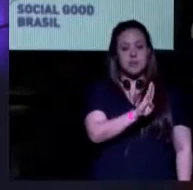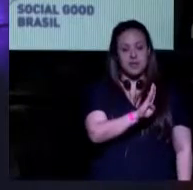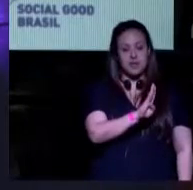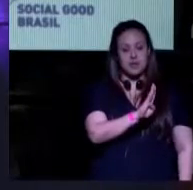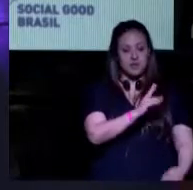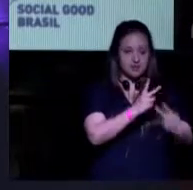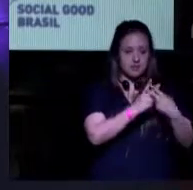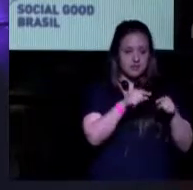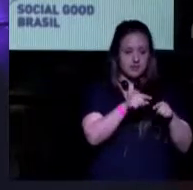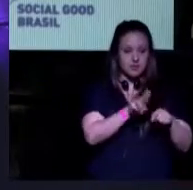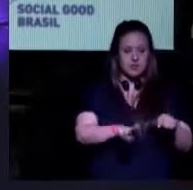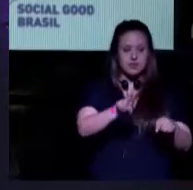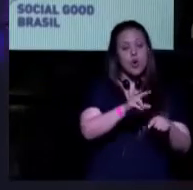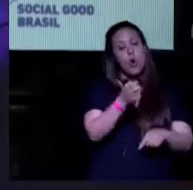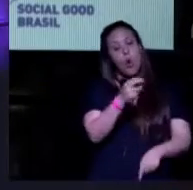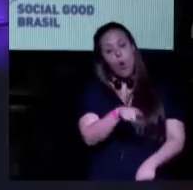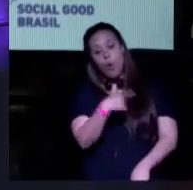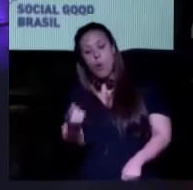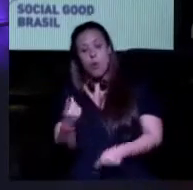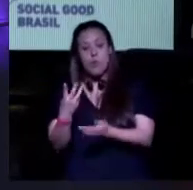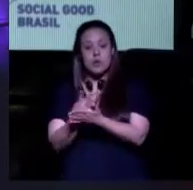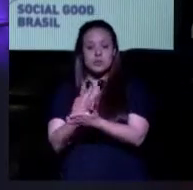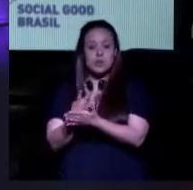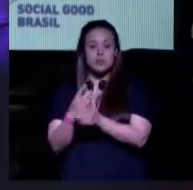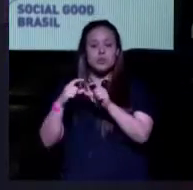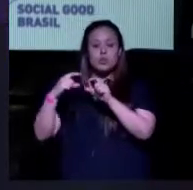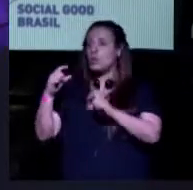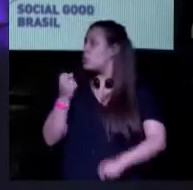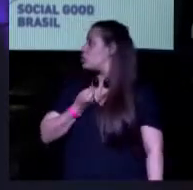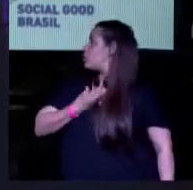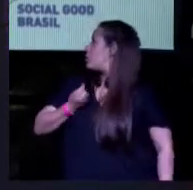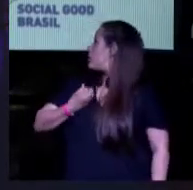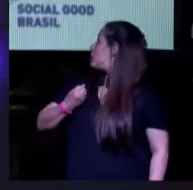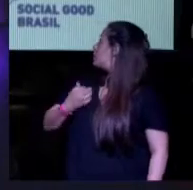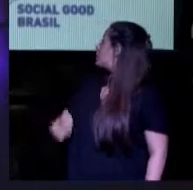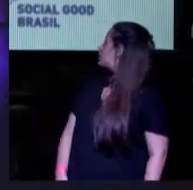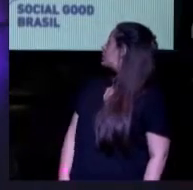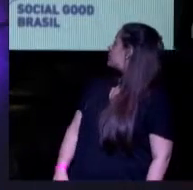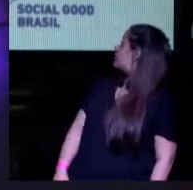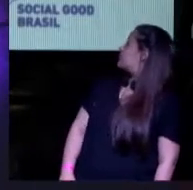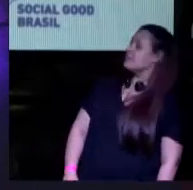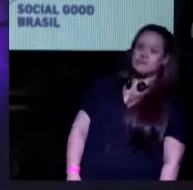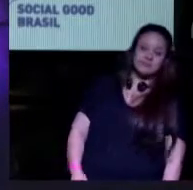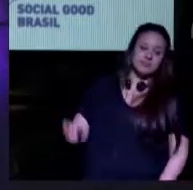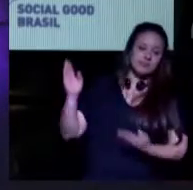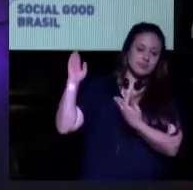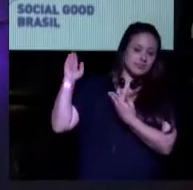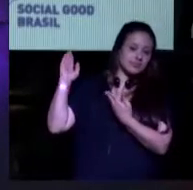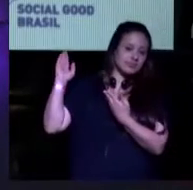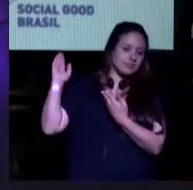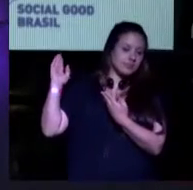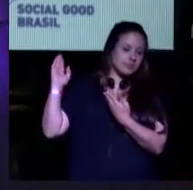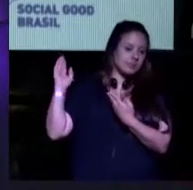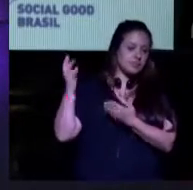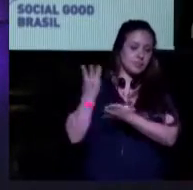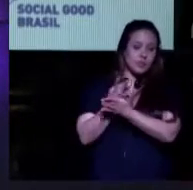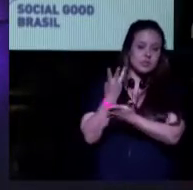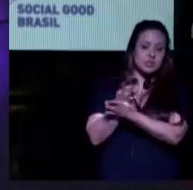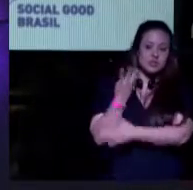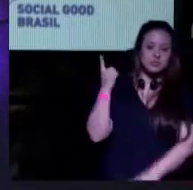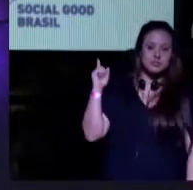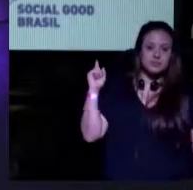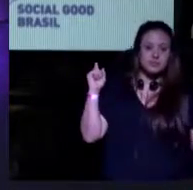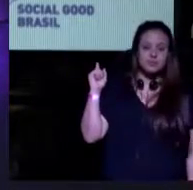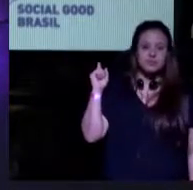pelo white zap pelo número 48 96 85 59 93 que está ali